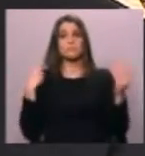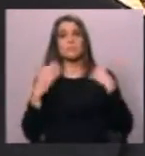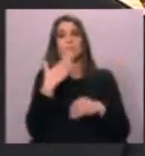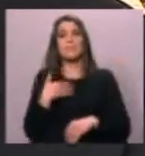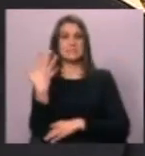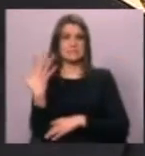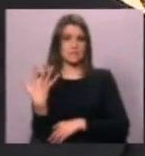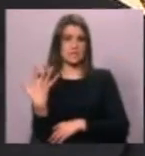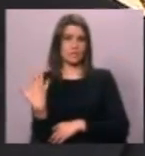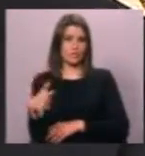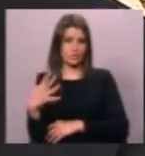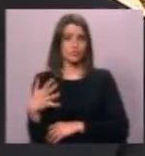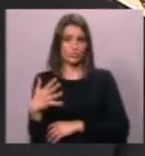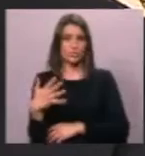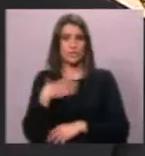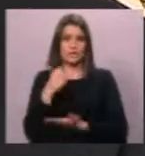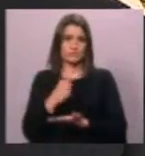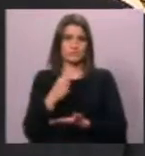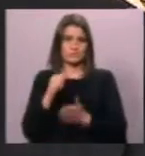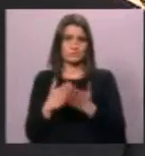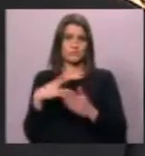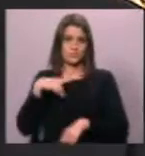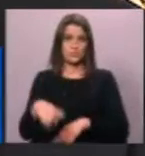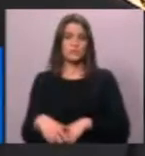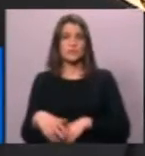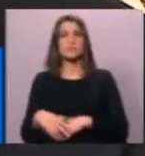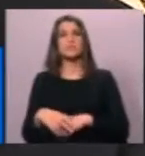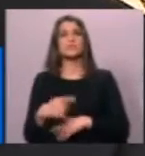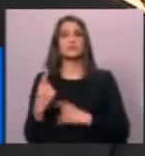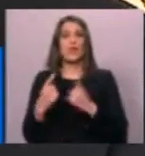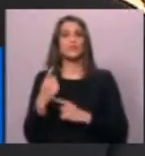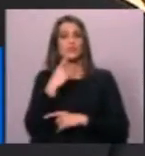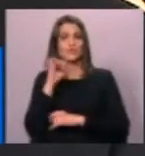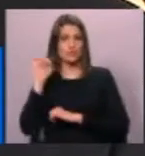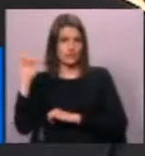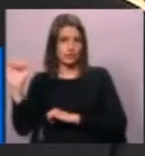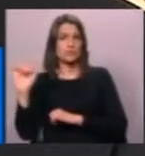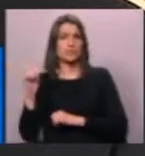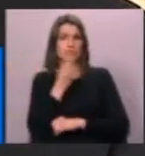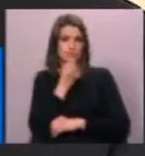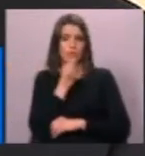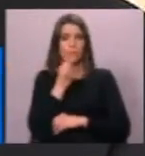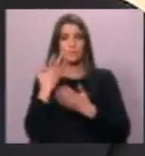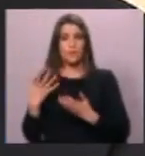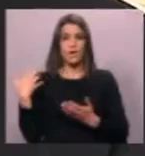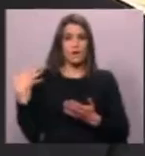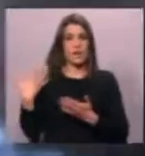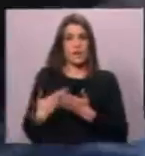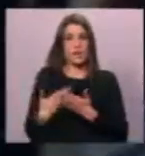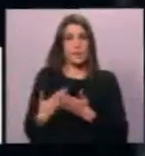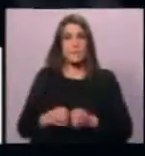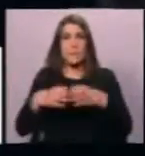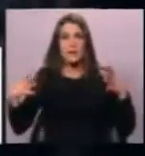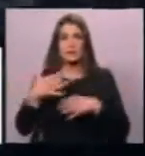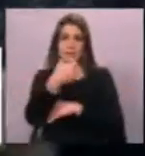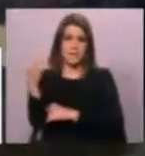pedidos de certificação por parte de sefarditas britânicos. Entretanto, tivemos aproximadamente 500. Não